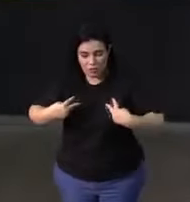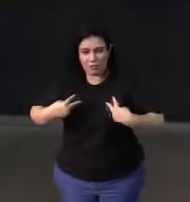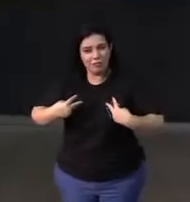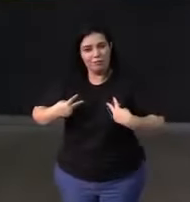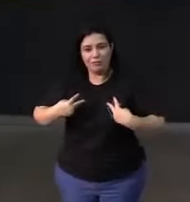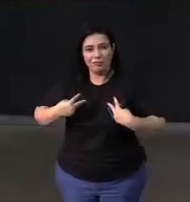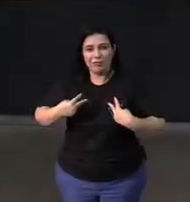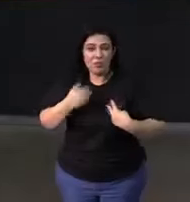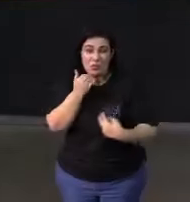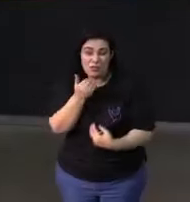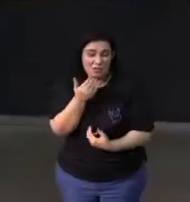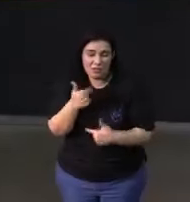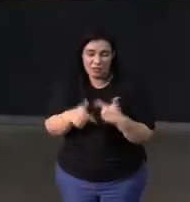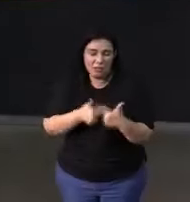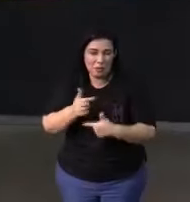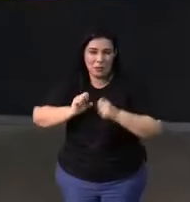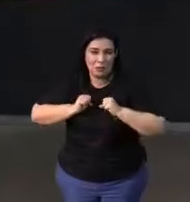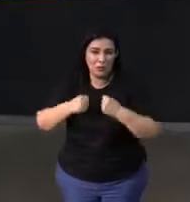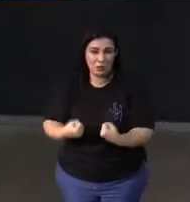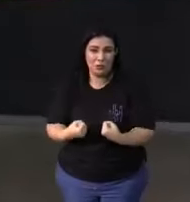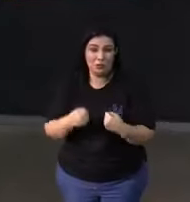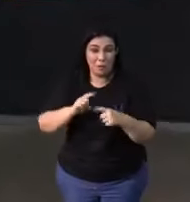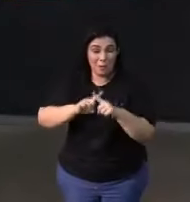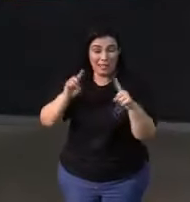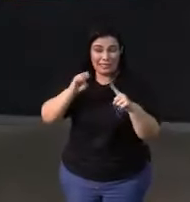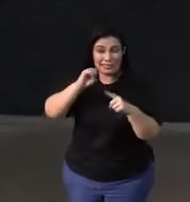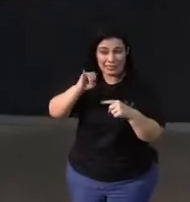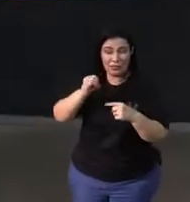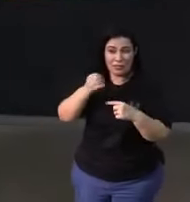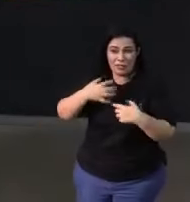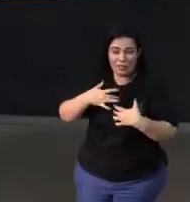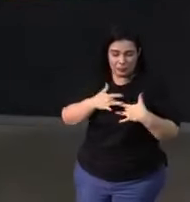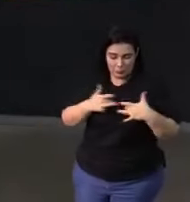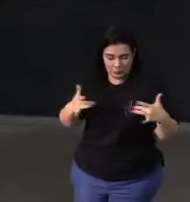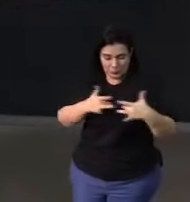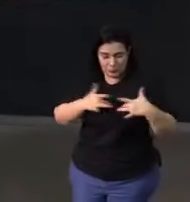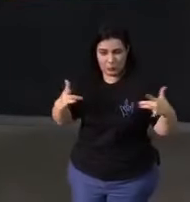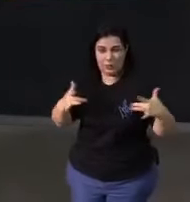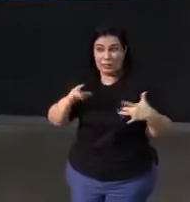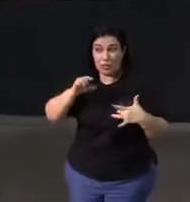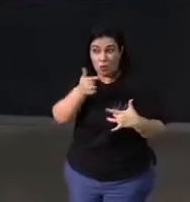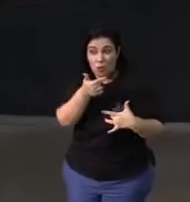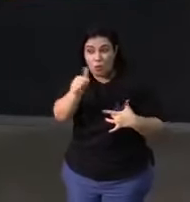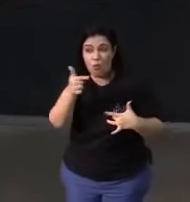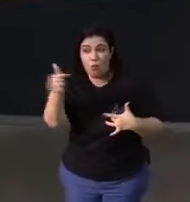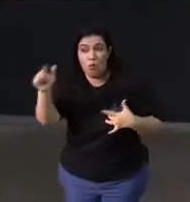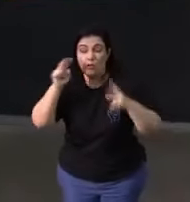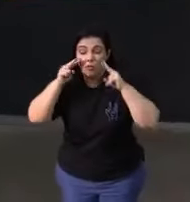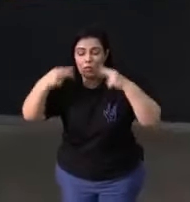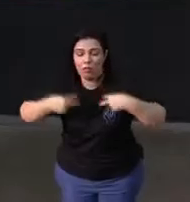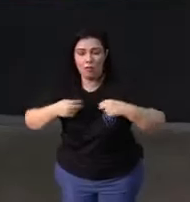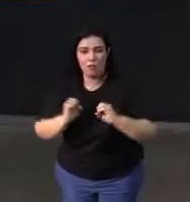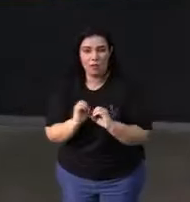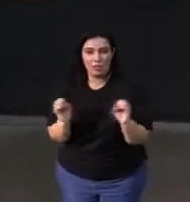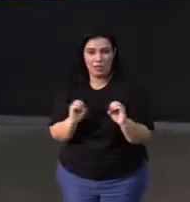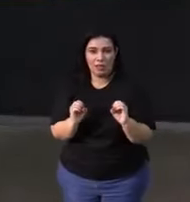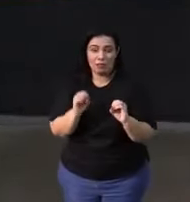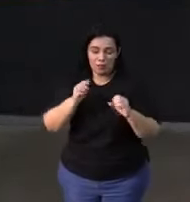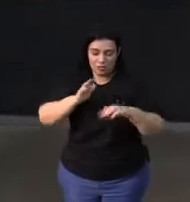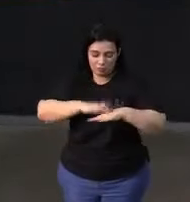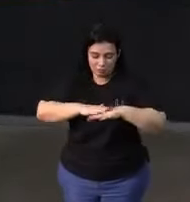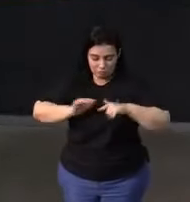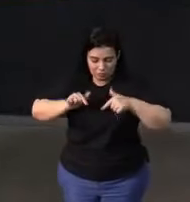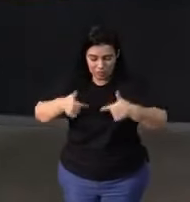trabalho. Mas se você faz como oferta de generosidade, ainda que o outro não reconheça, você faz o seu